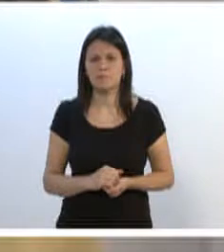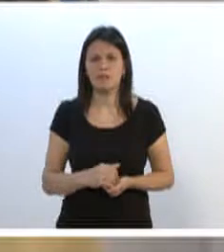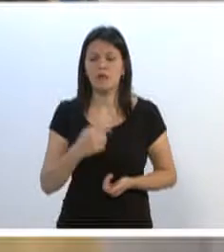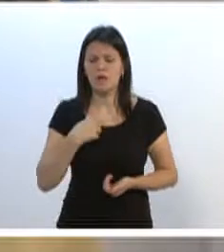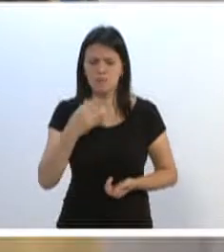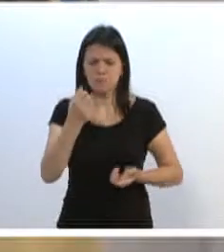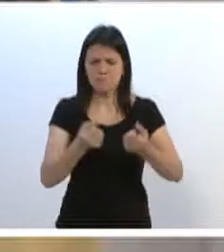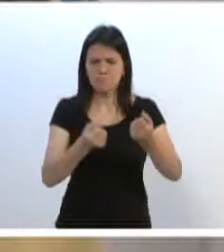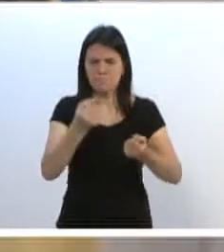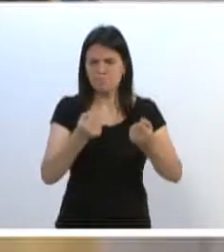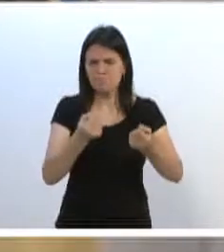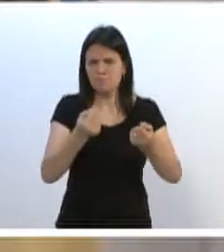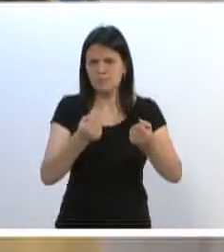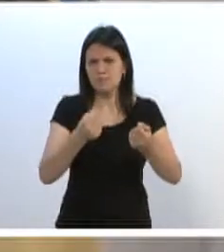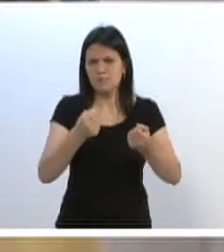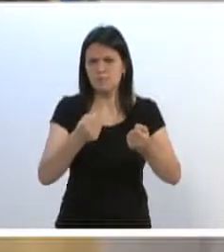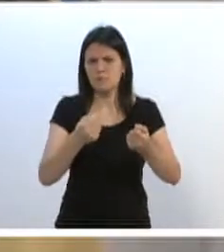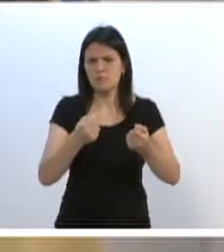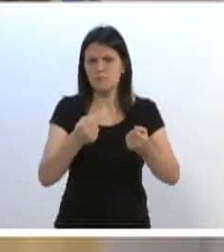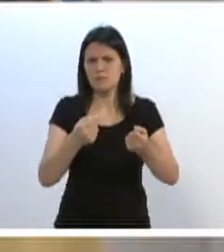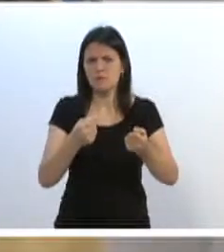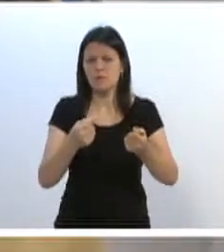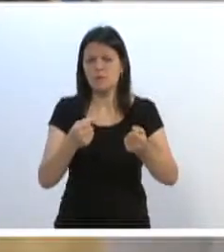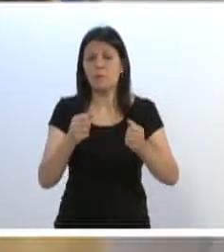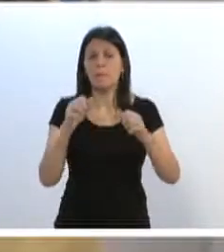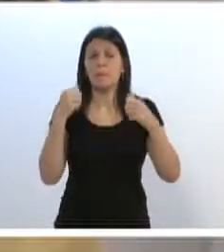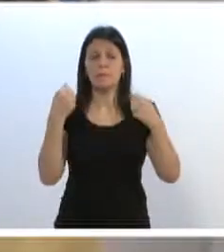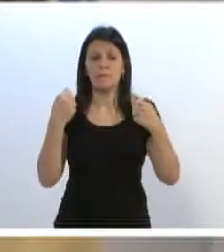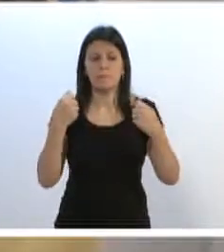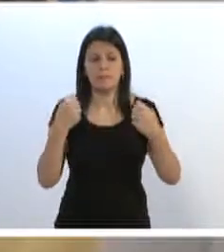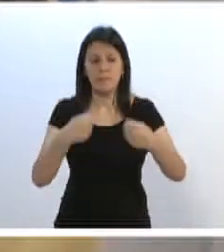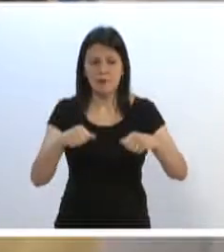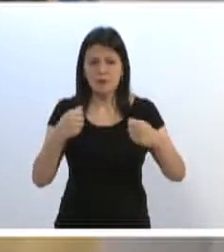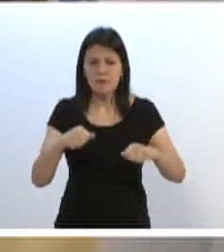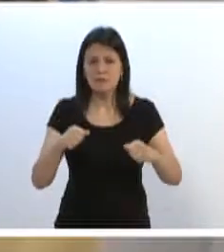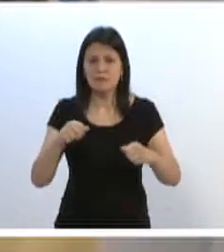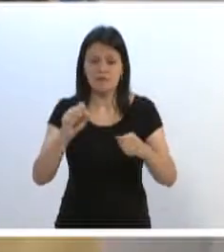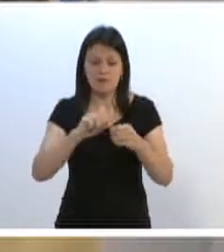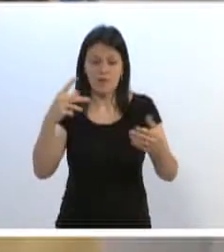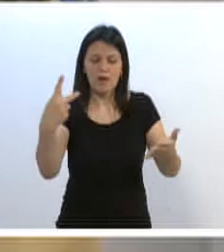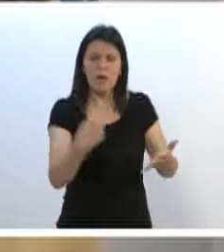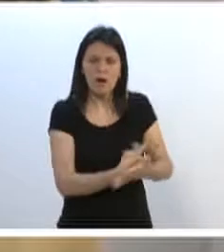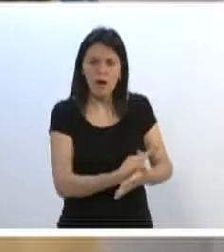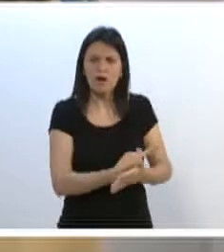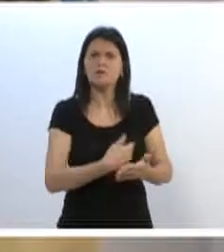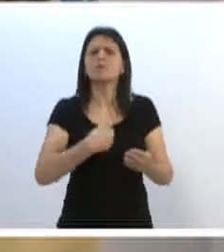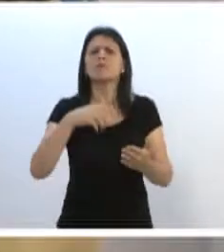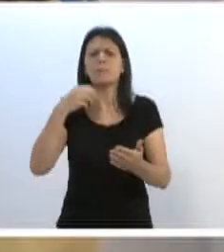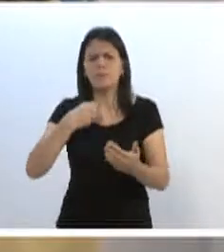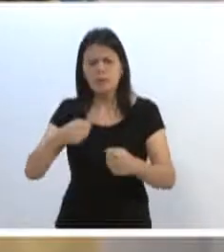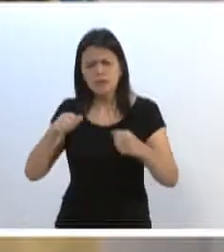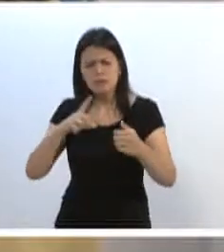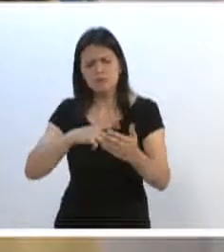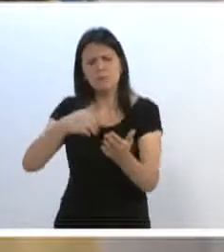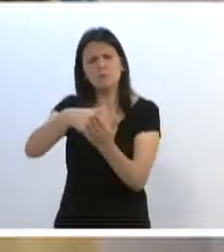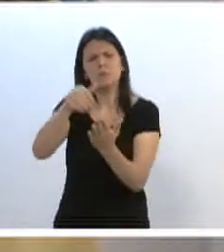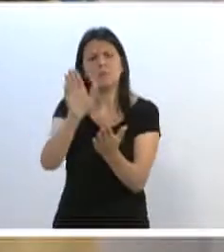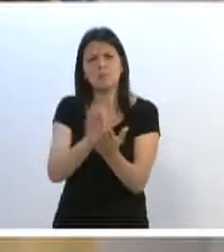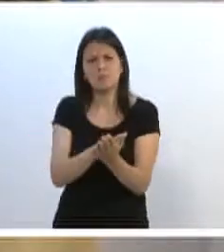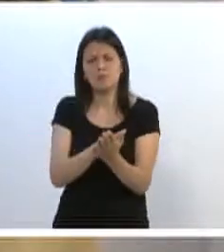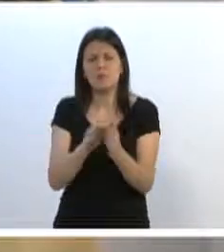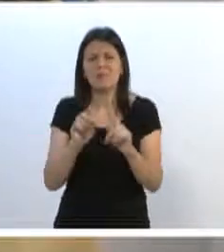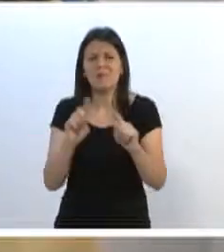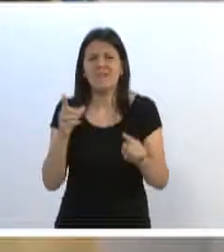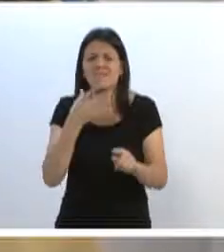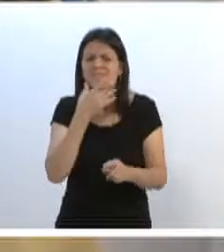volante ou seja com o seu próprio automóvel, devem ser corrigidas, devem ser notificadas, mas eu acho esse